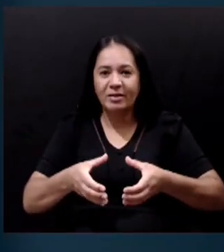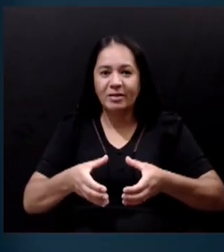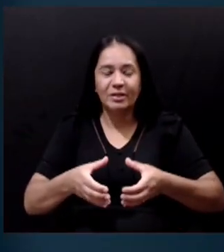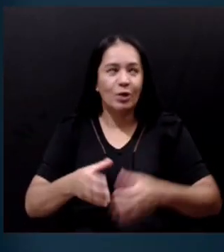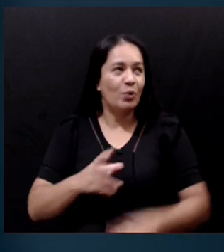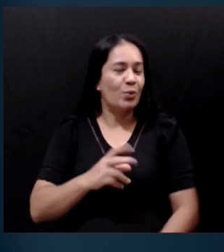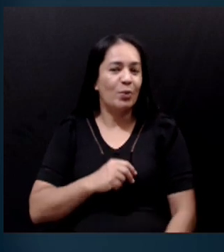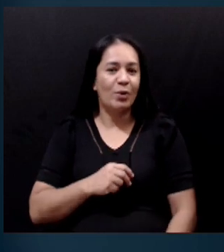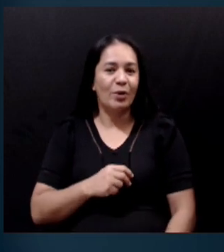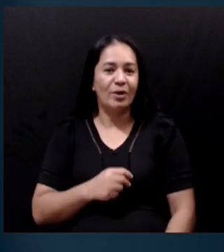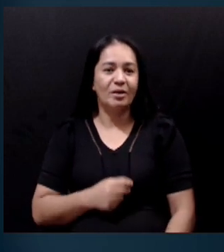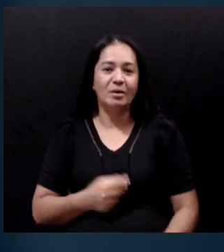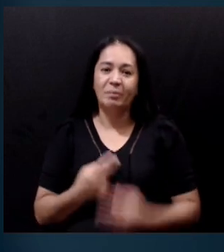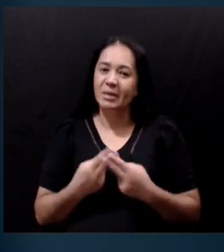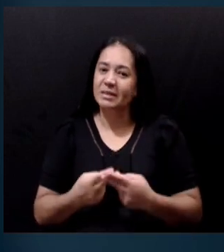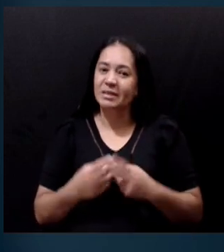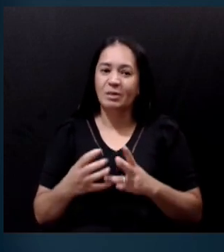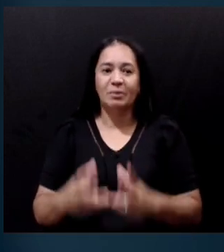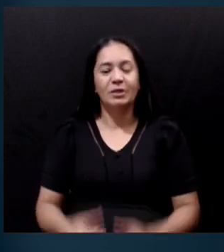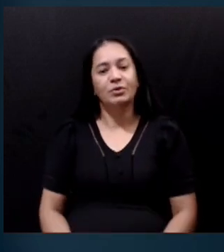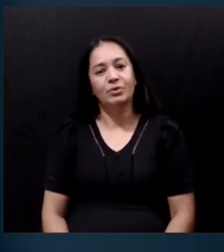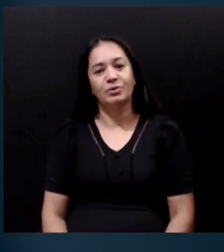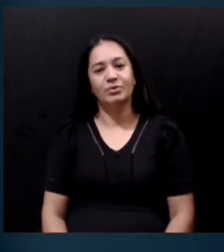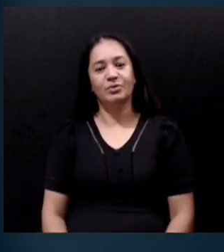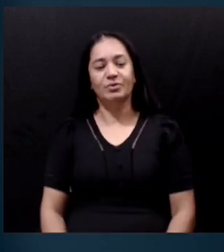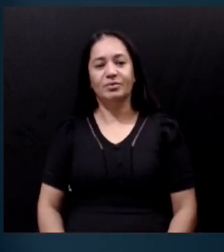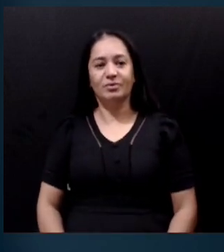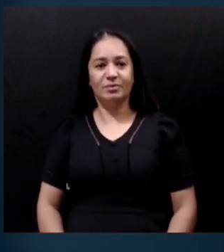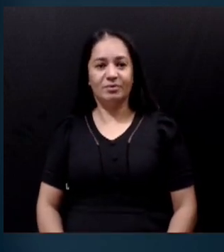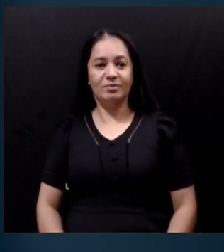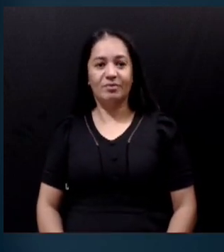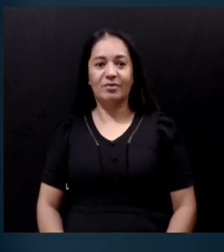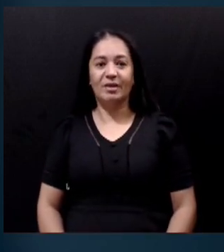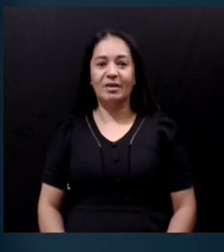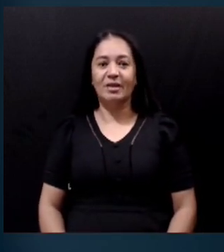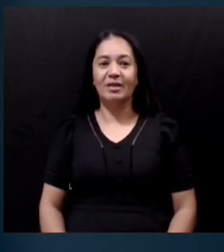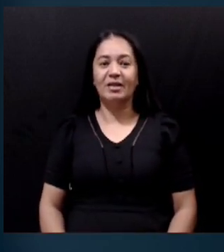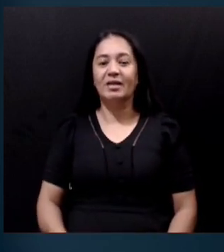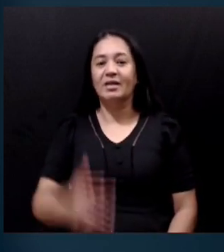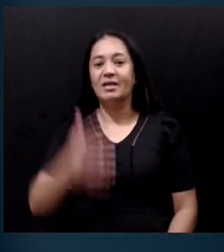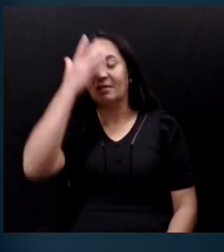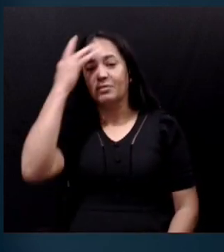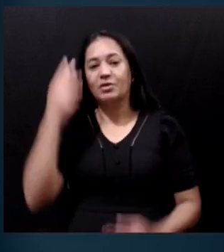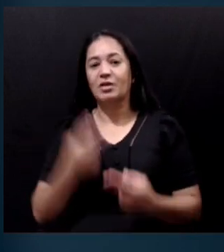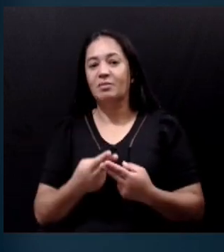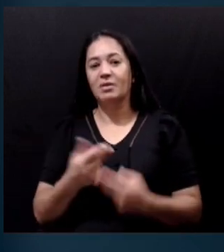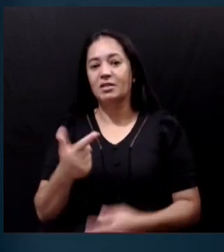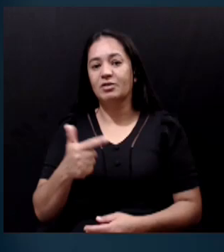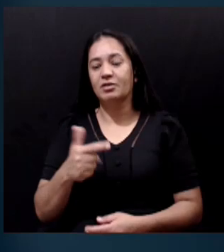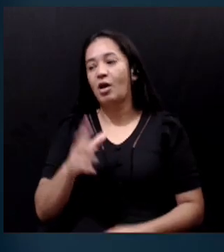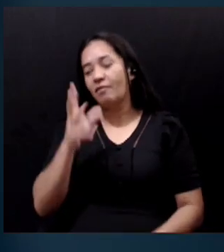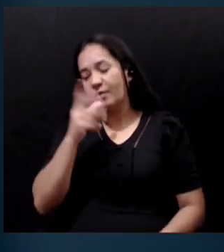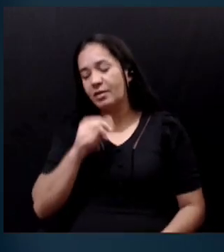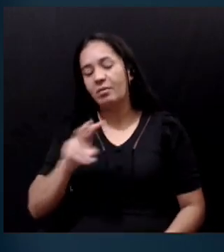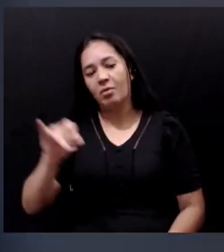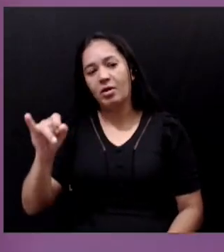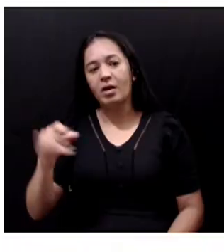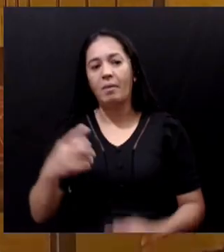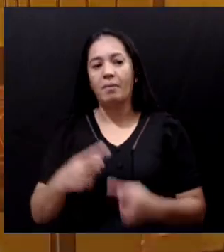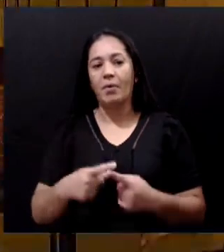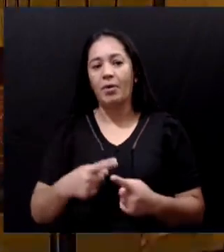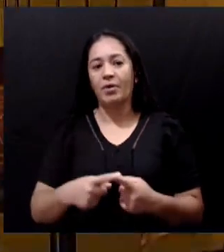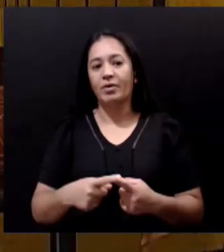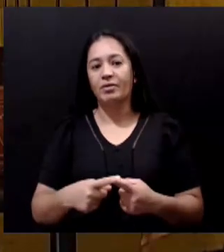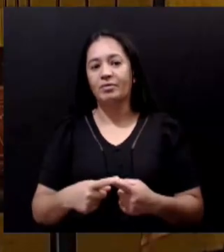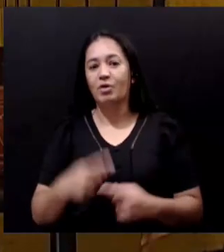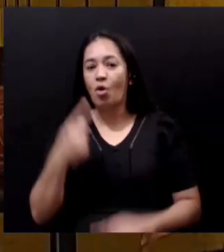para todo mundo. Tinha que pedir paciência para todo mundo, e para aqueles que não tinham paciência, tinha que ser sincero, vai demorar, porque é uma boca, só